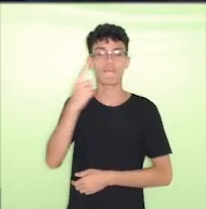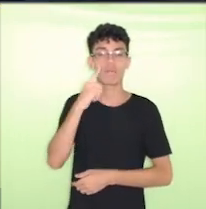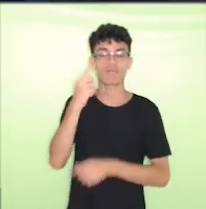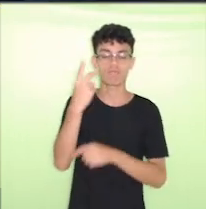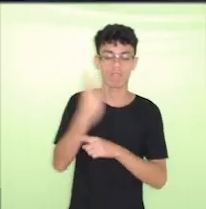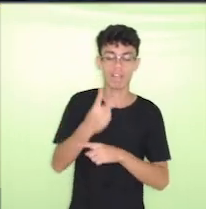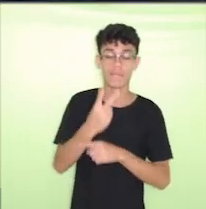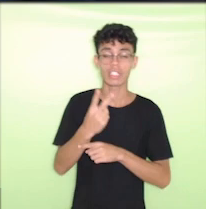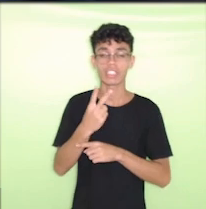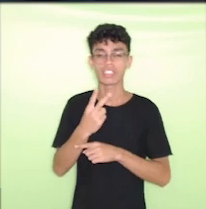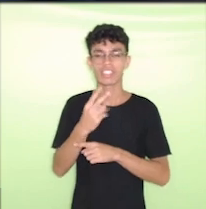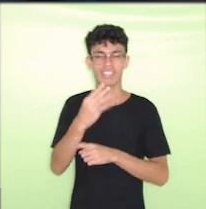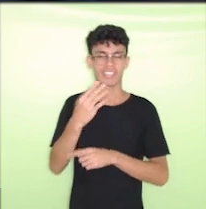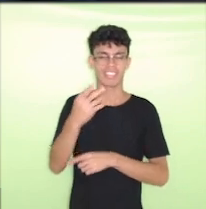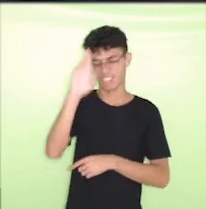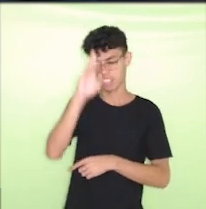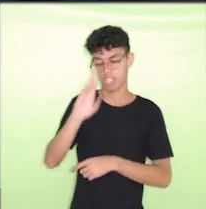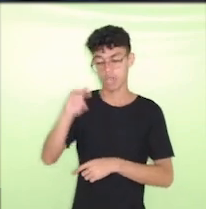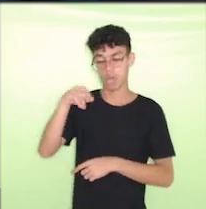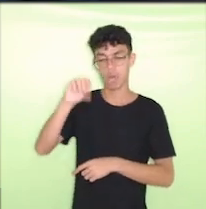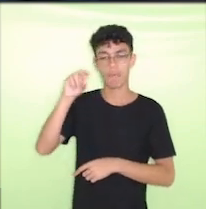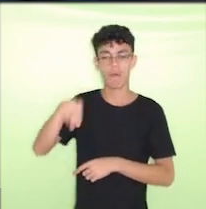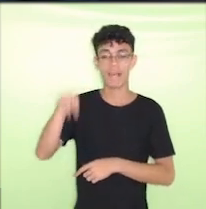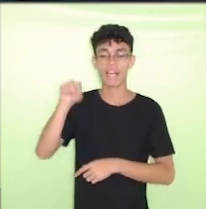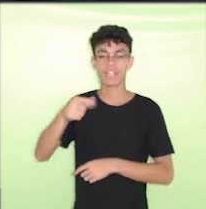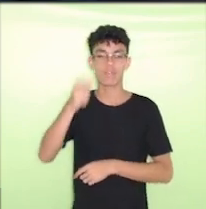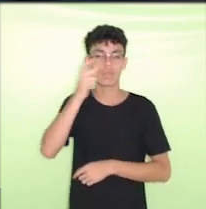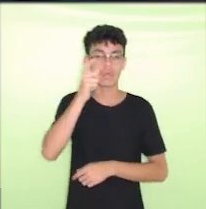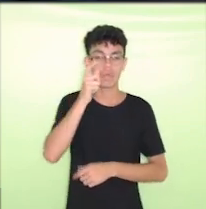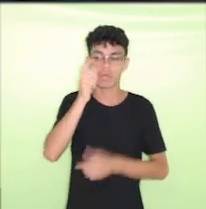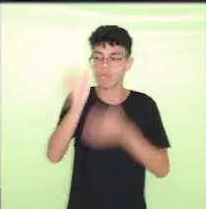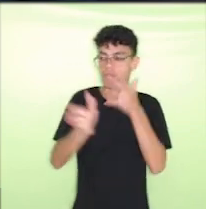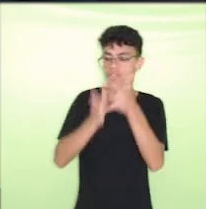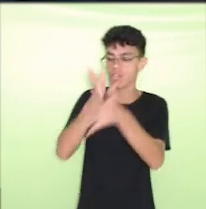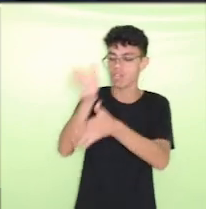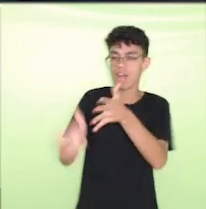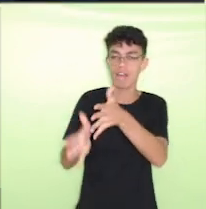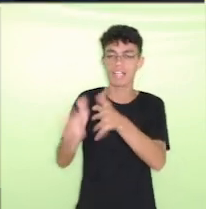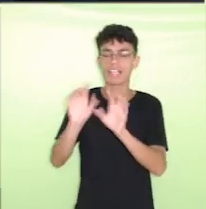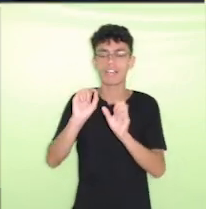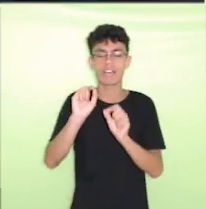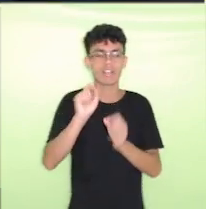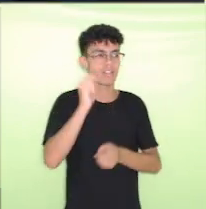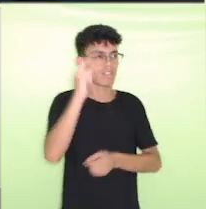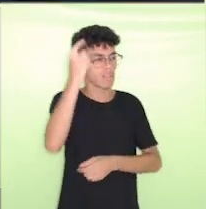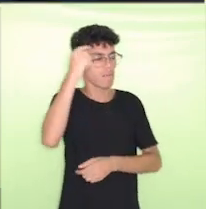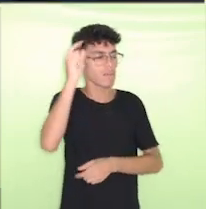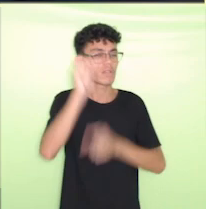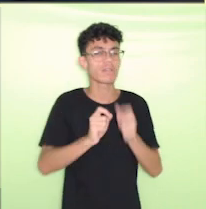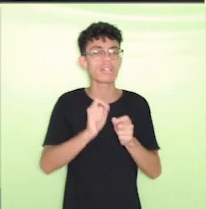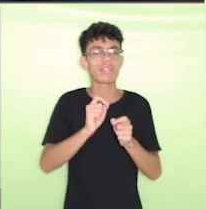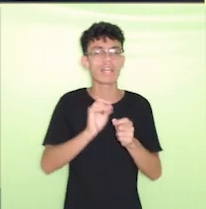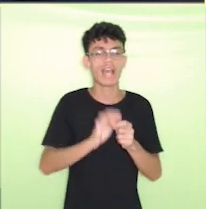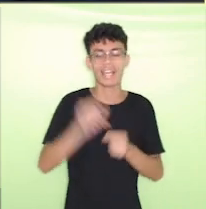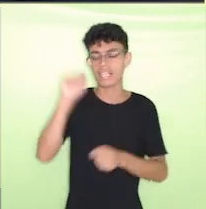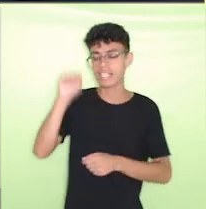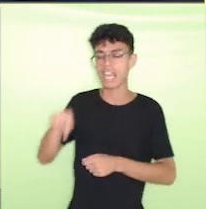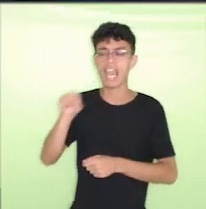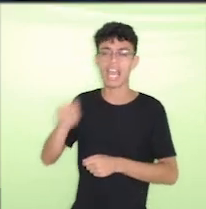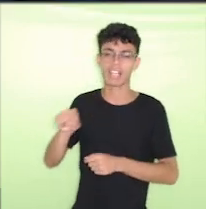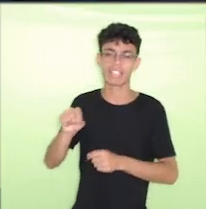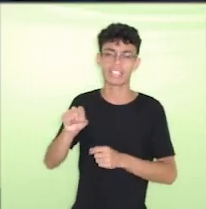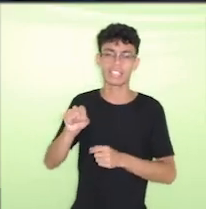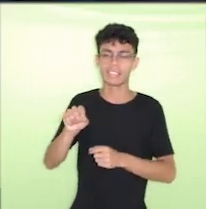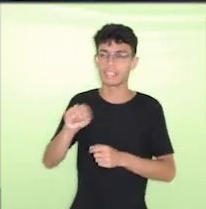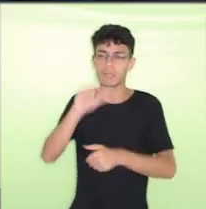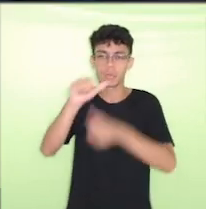O Monsenhor, ele estava curioso para ouvir. Eu penso que... O que é que você pensa? Que ele pode ter dado